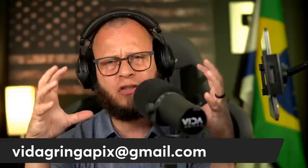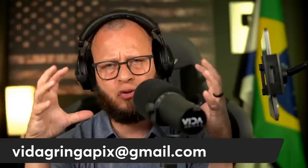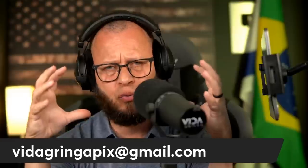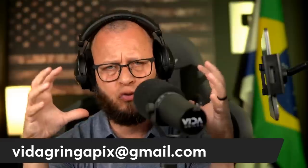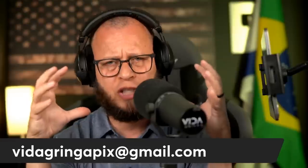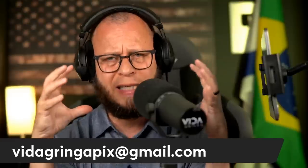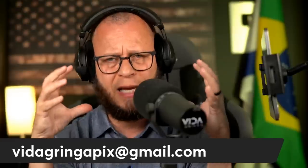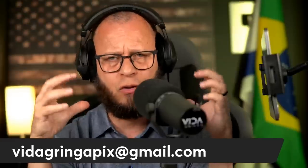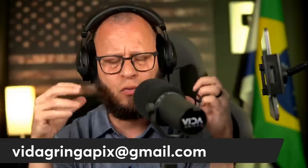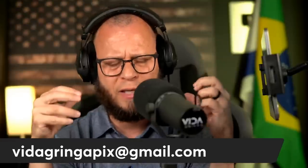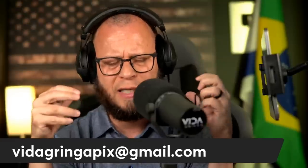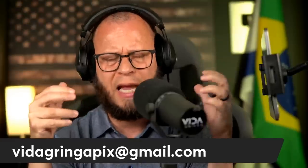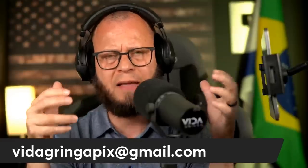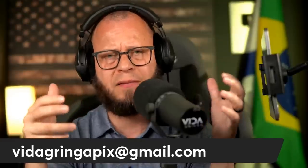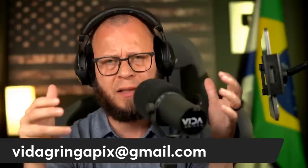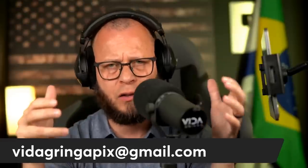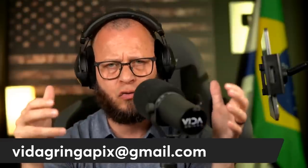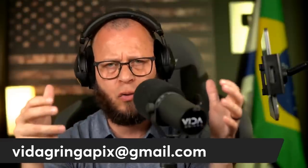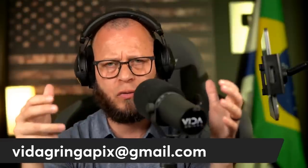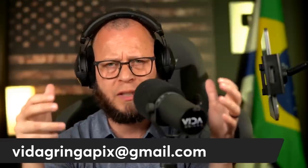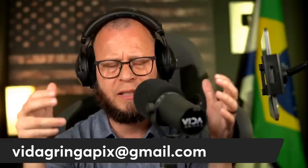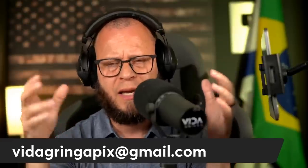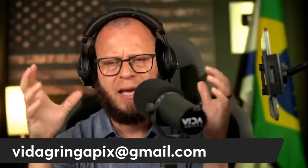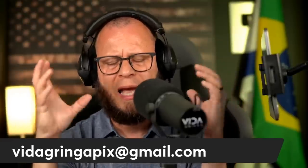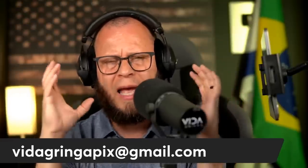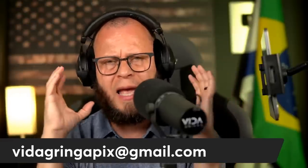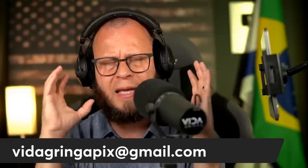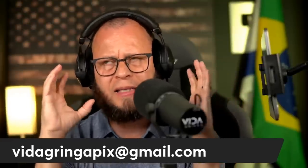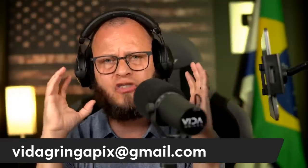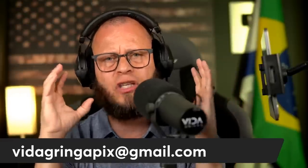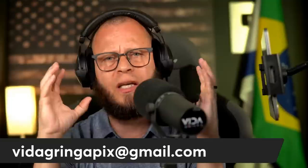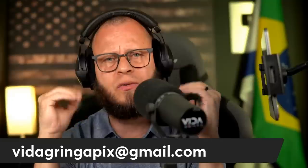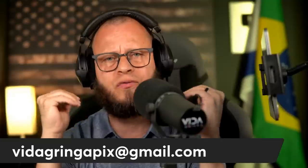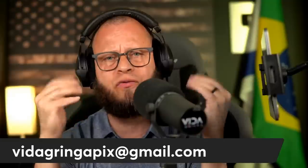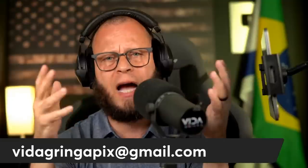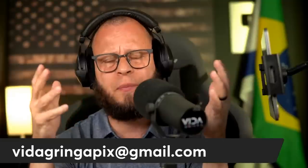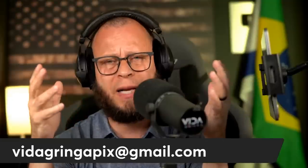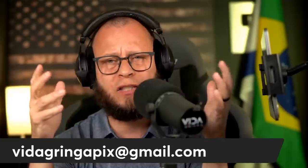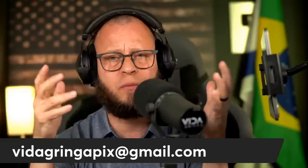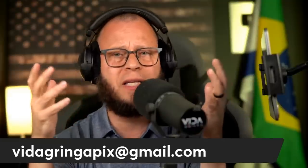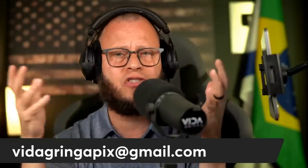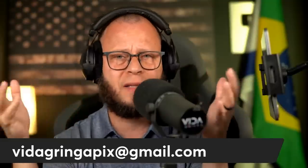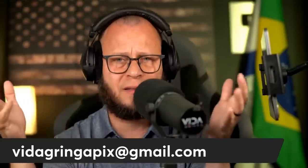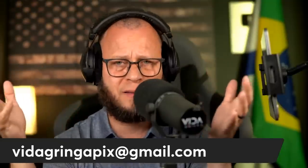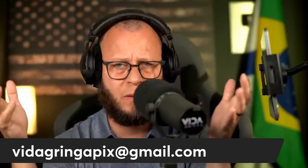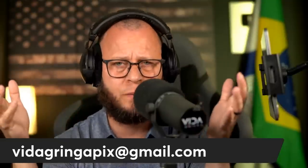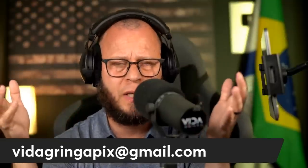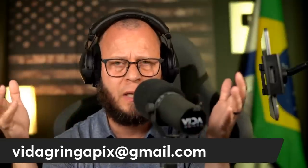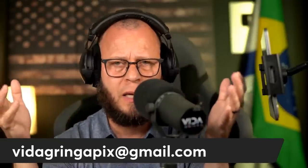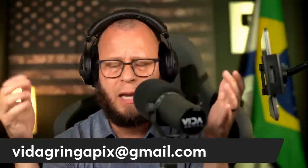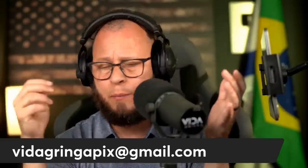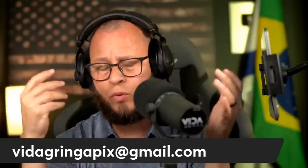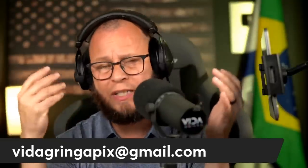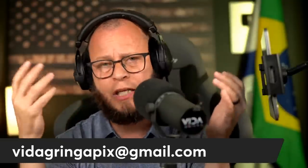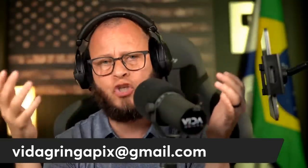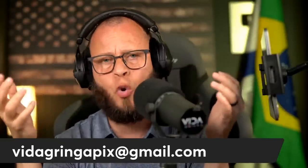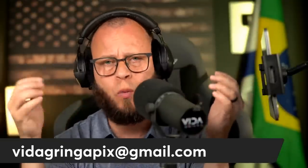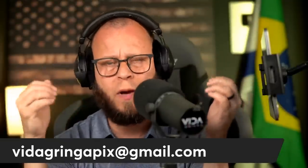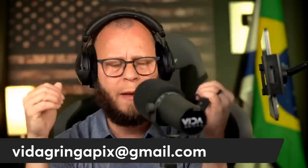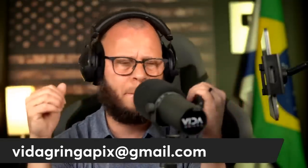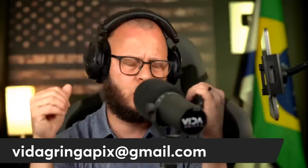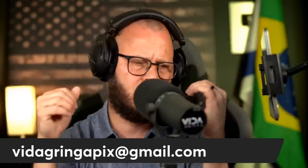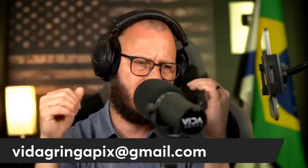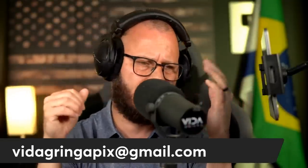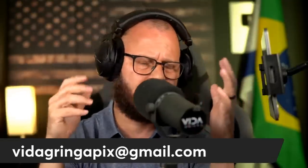parte do dinheiro que entra nas ONGs é esse dinheiro vai para administração é possível